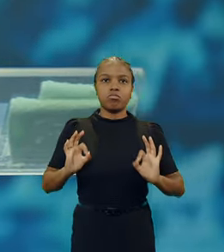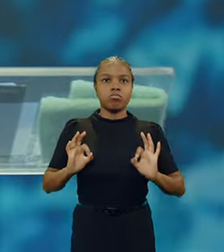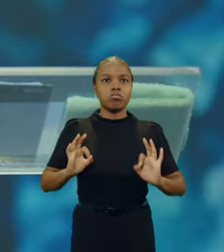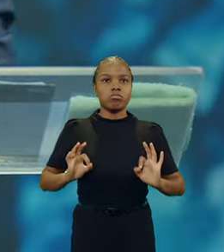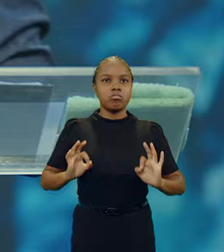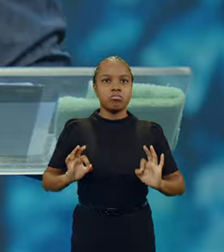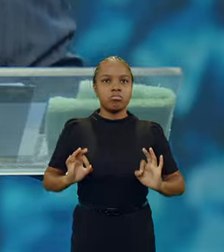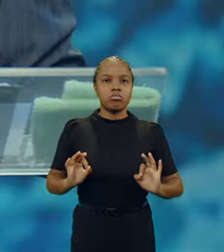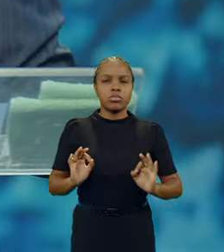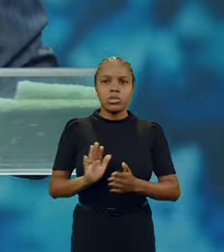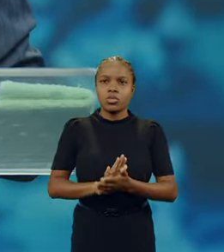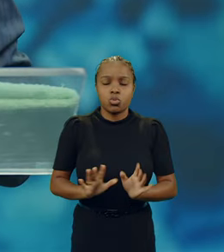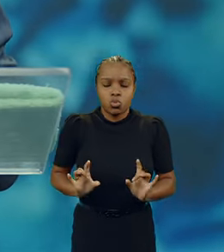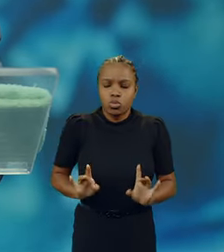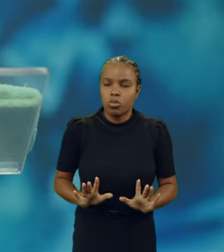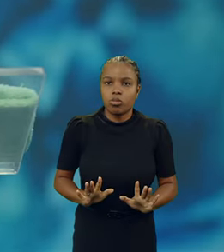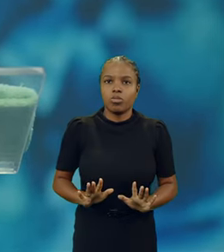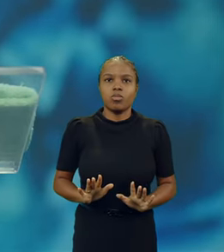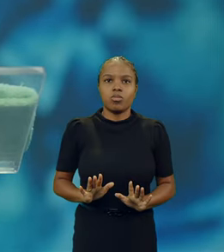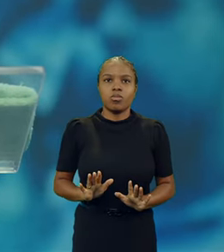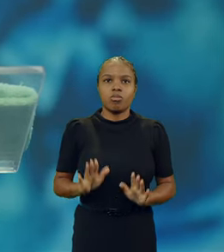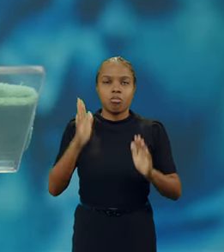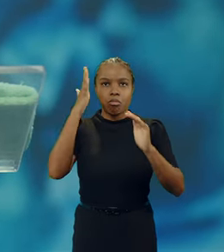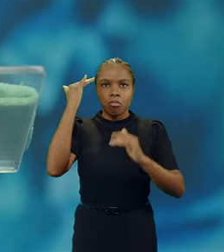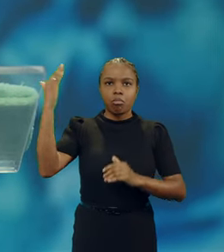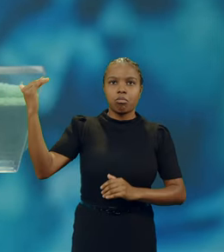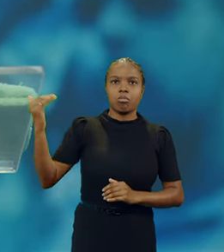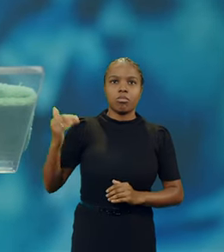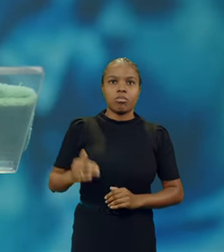Nada mais do que isso.